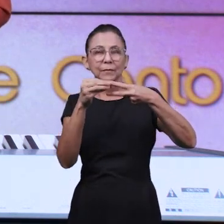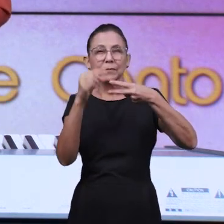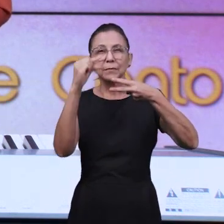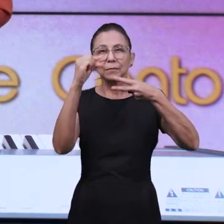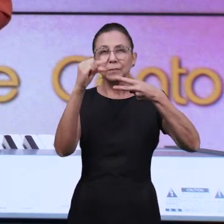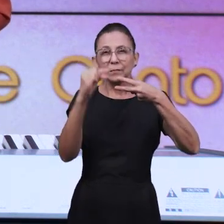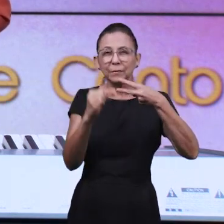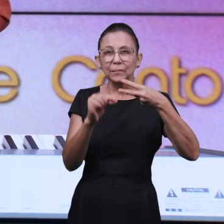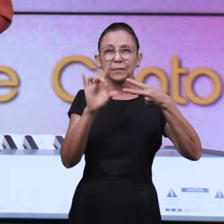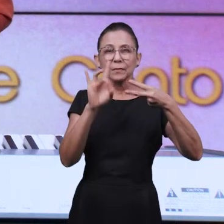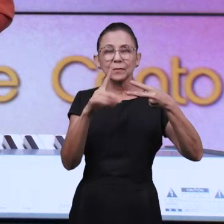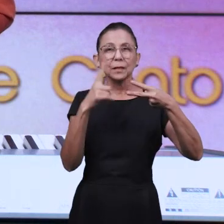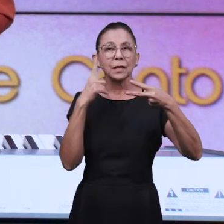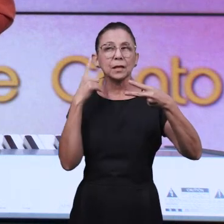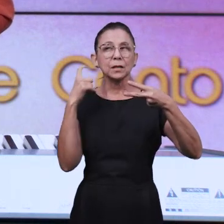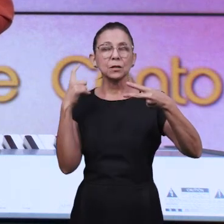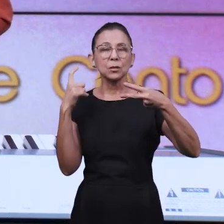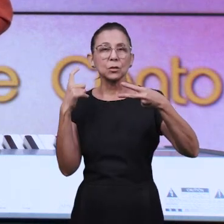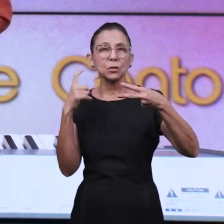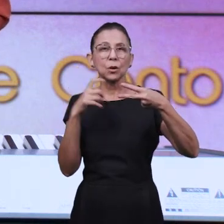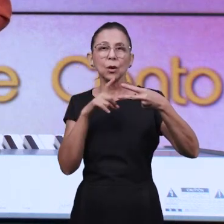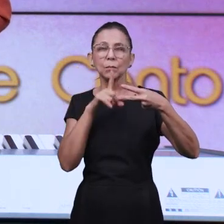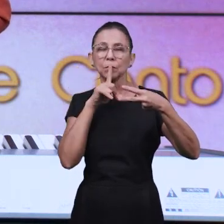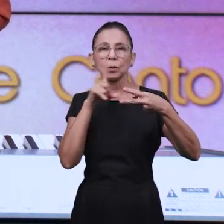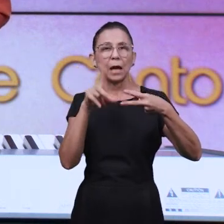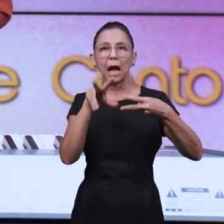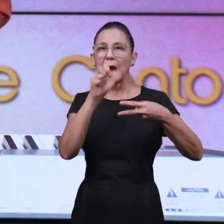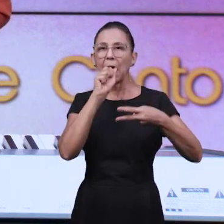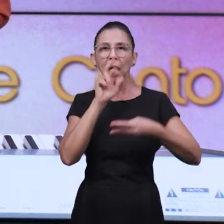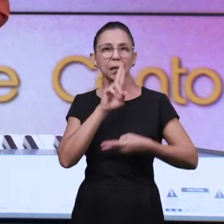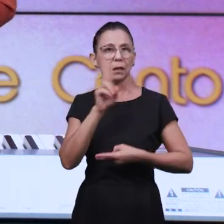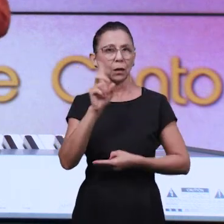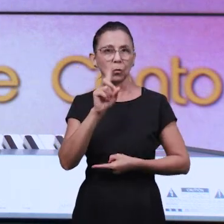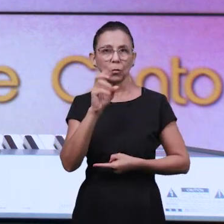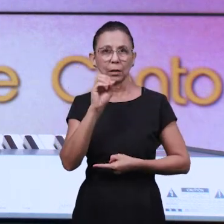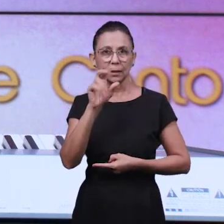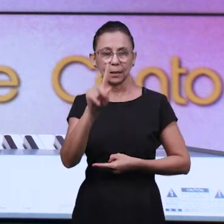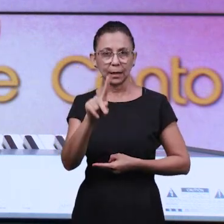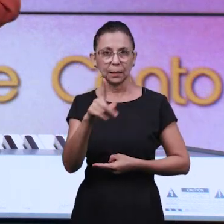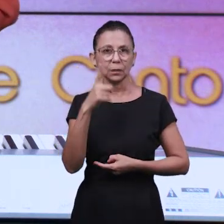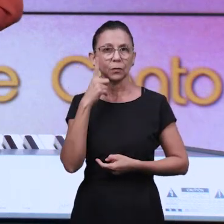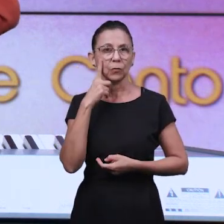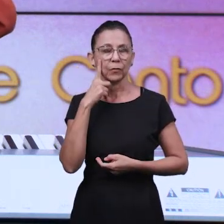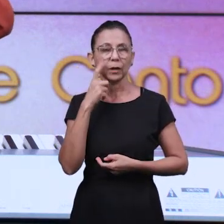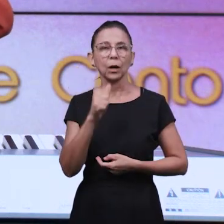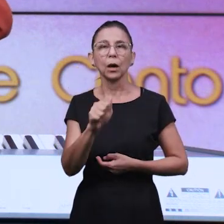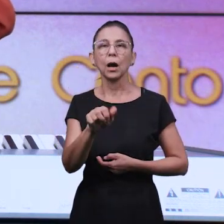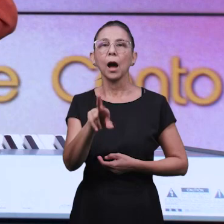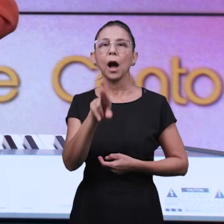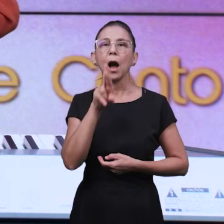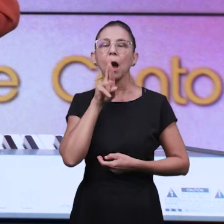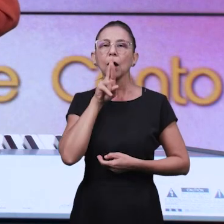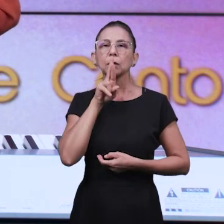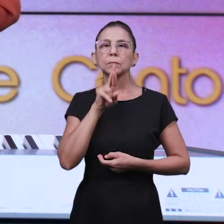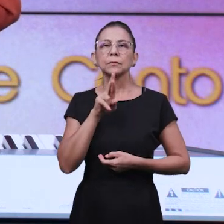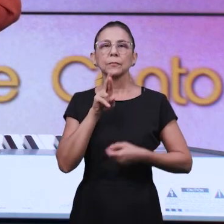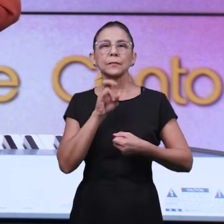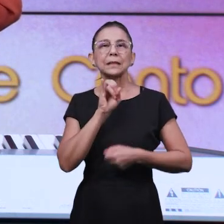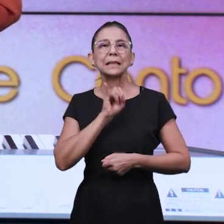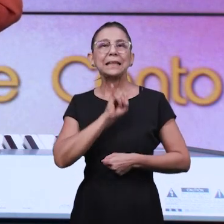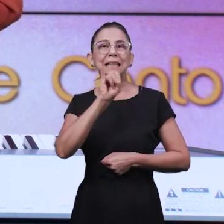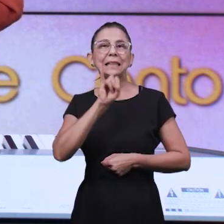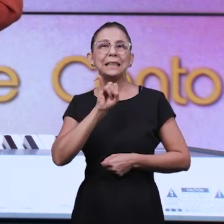de som, pausas de silêncio. Não é pausa para respiração, ok? Então, testamos. Inspirou?